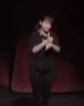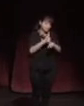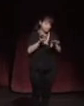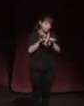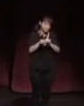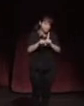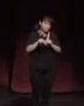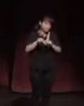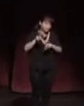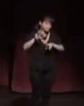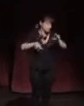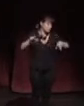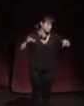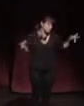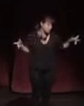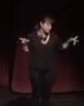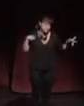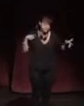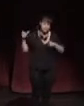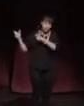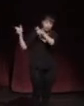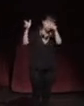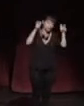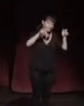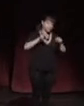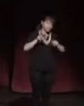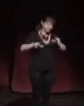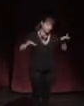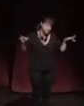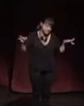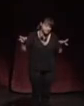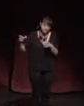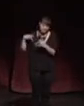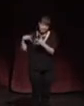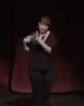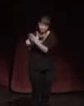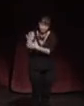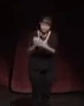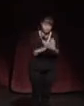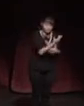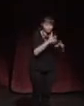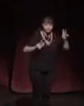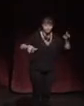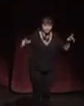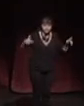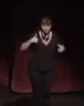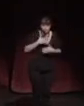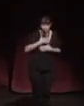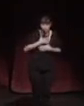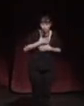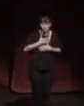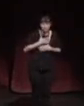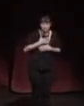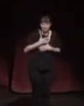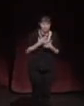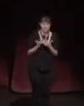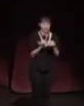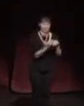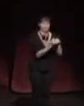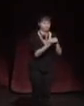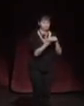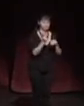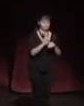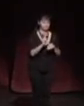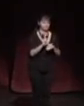formação diversas, de origens diversas. Vocês sabem, quem já me ouviu falar, que eu gosto muito disso, né? Como todas